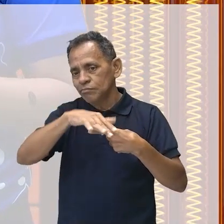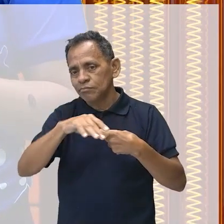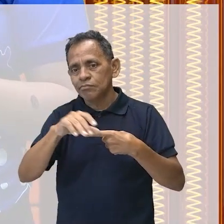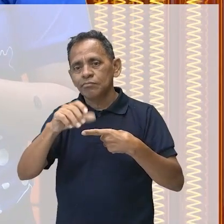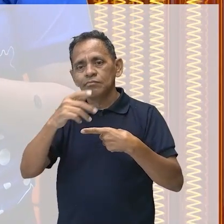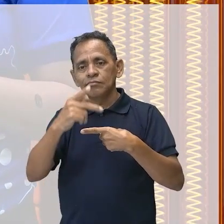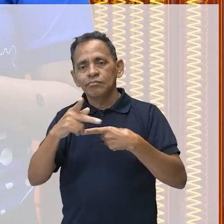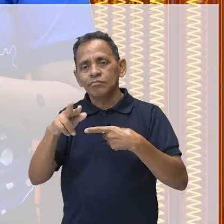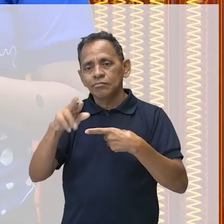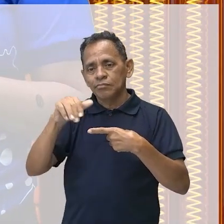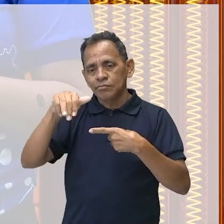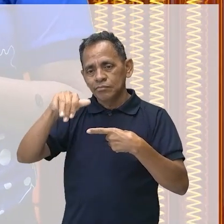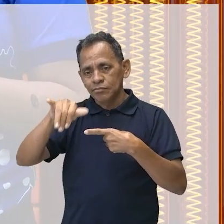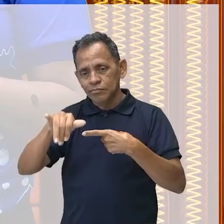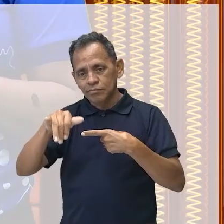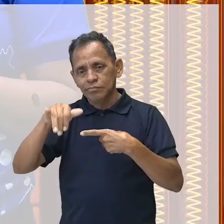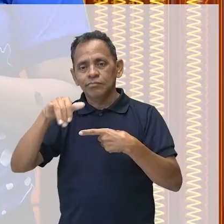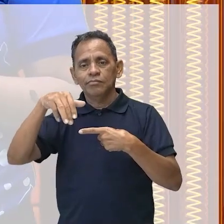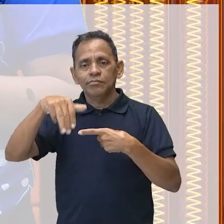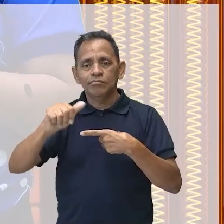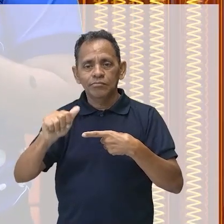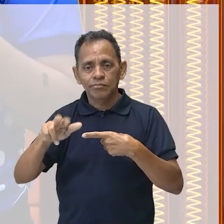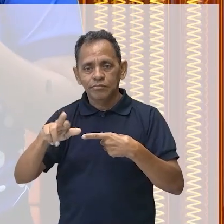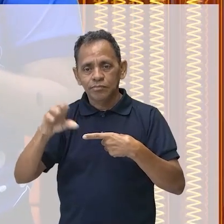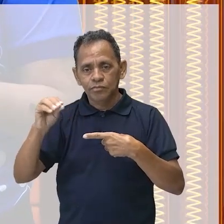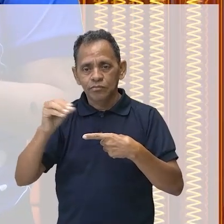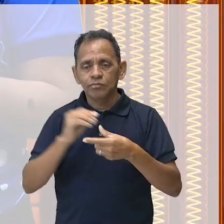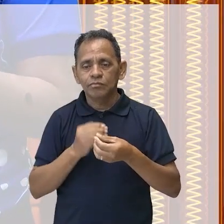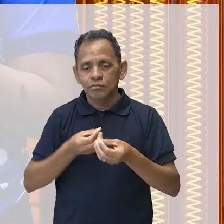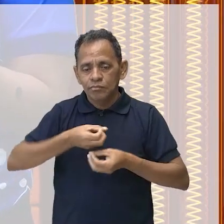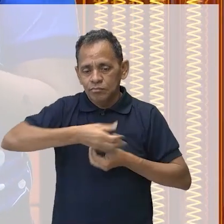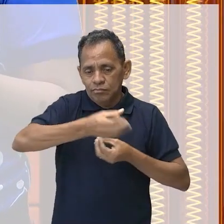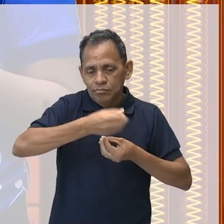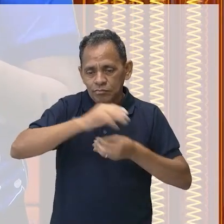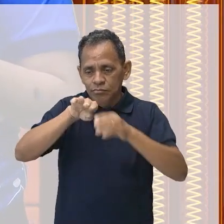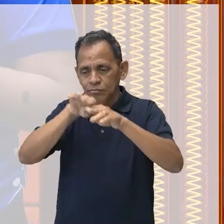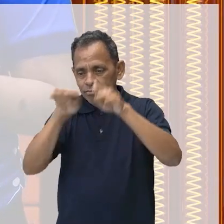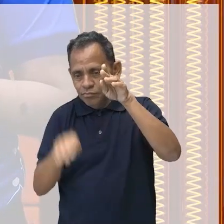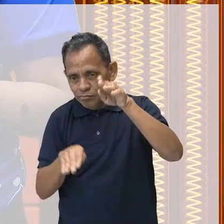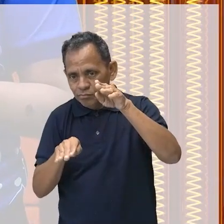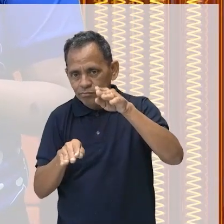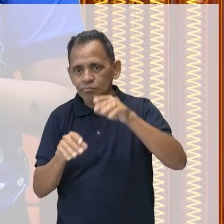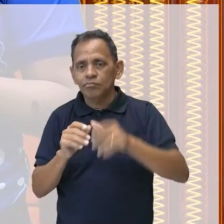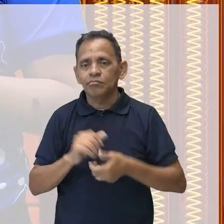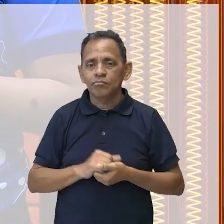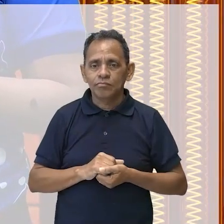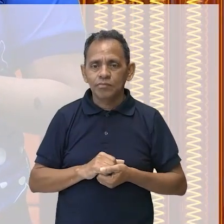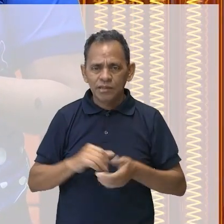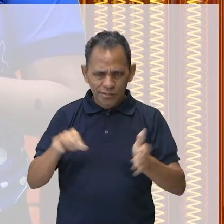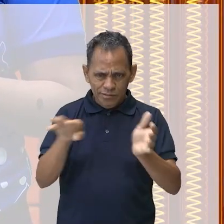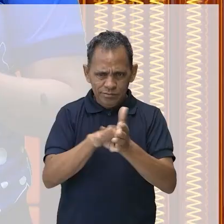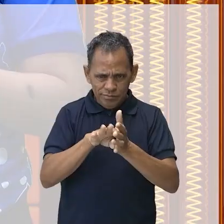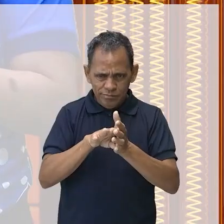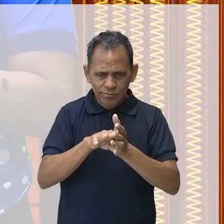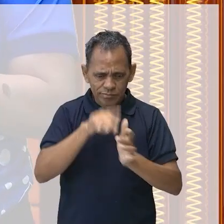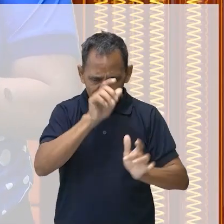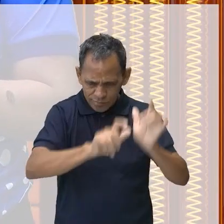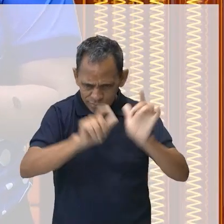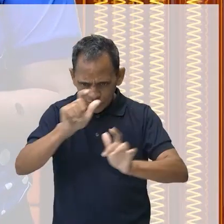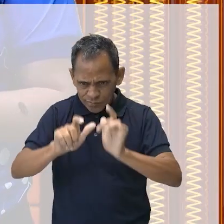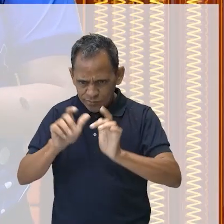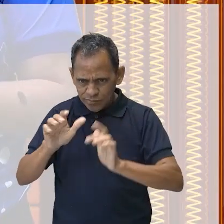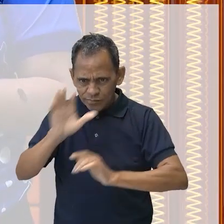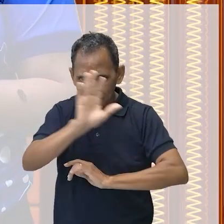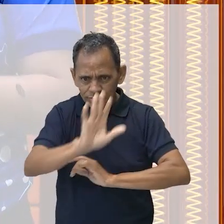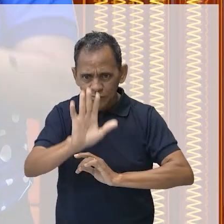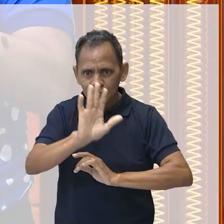quê? Uma distribuição desigual desses alimentos. Será que chega para a população de um modo geral? A gente vai observar